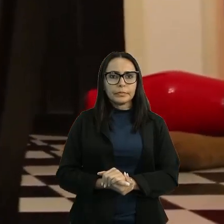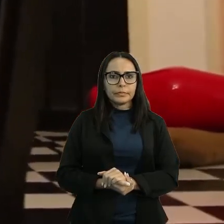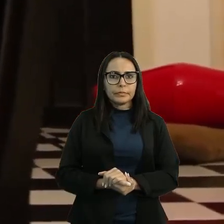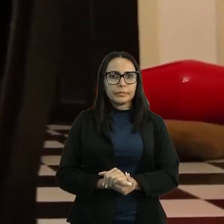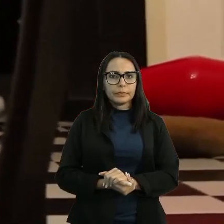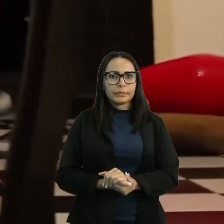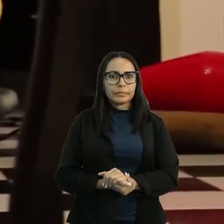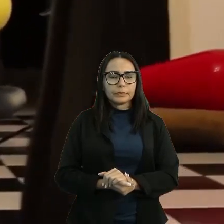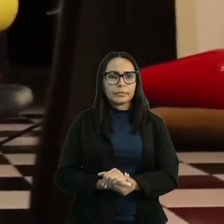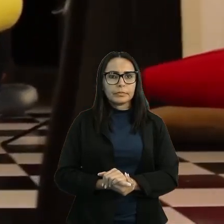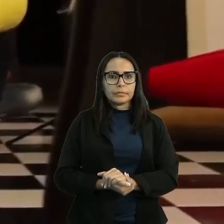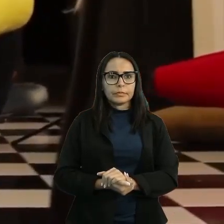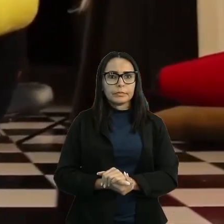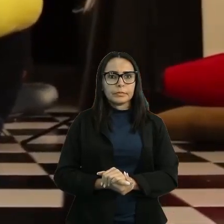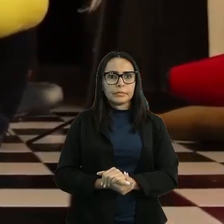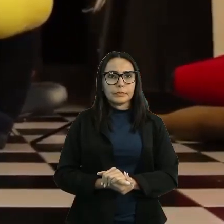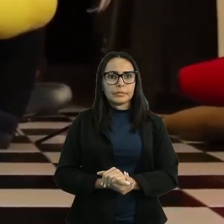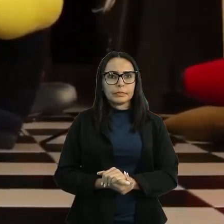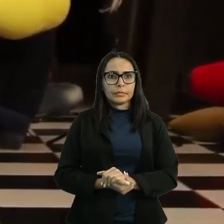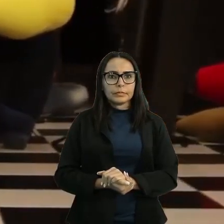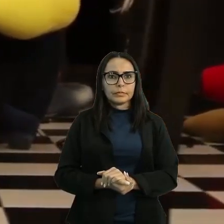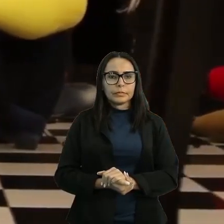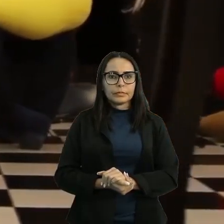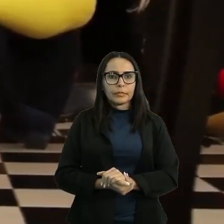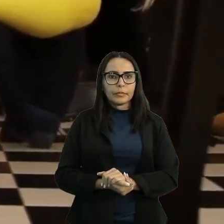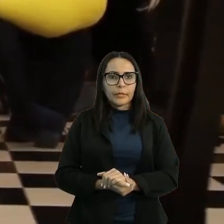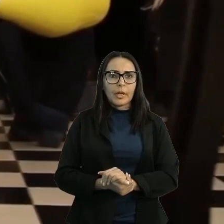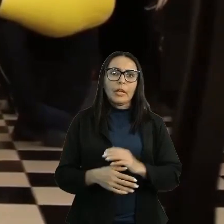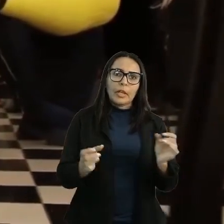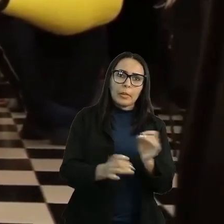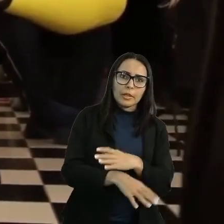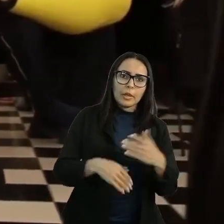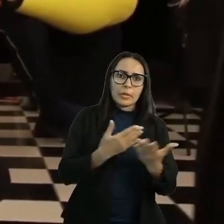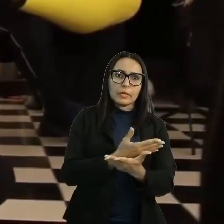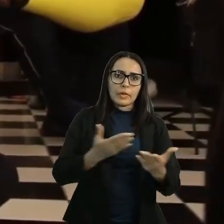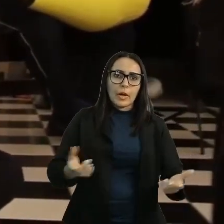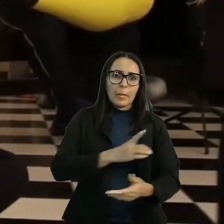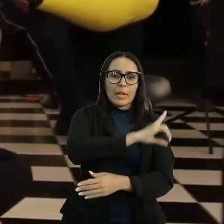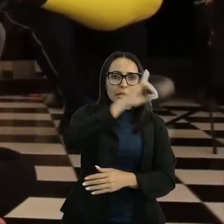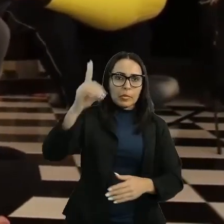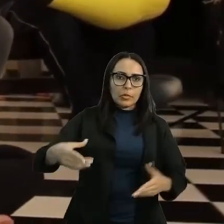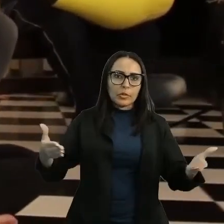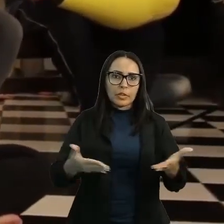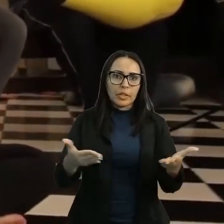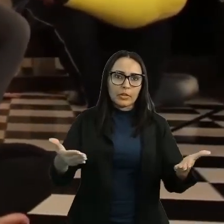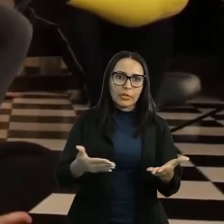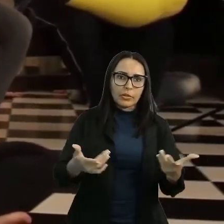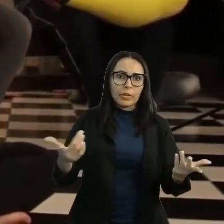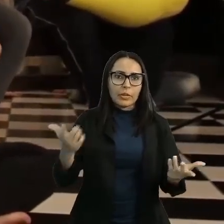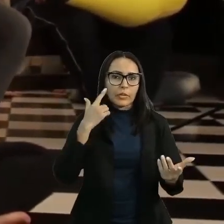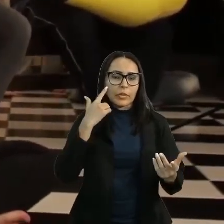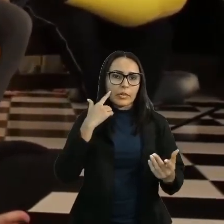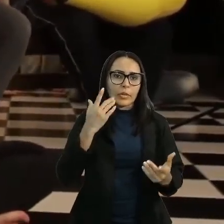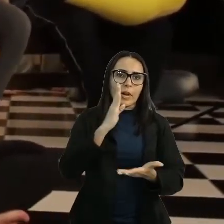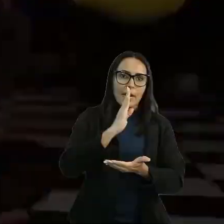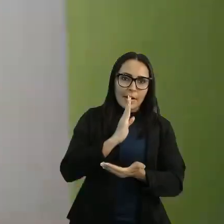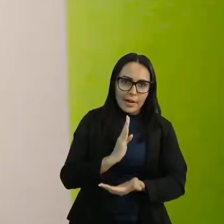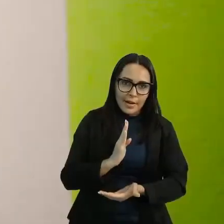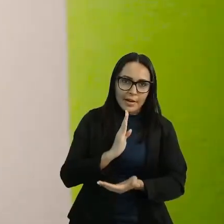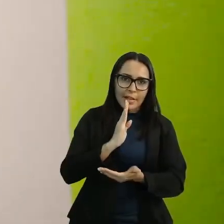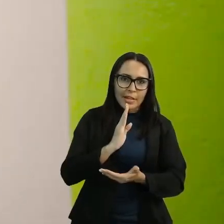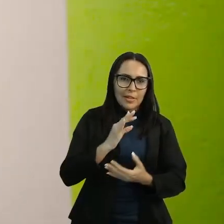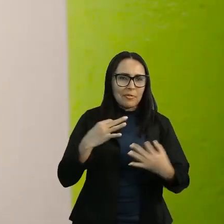uma nota no Google quase que de 5 estrelas, são 5 estrelas, eu acho que o Google avalia, né? E a gente tem assim 4,9, teve uma pessoa que não deu